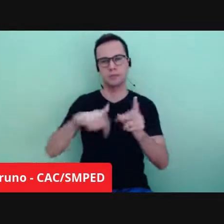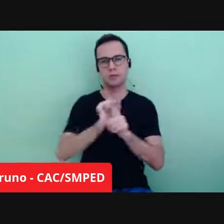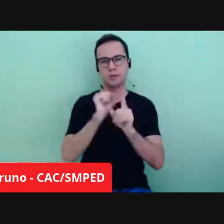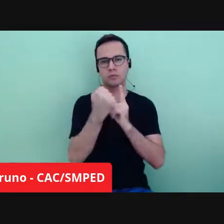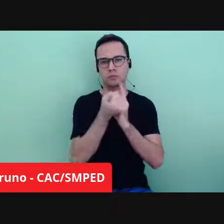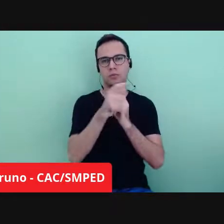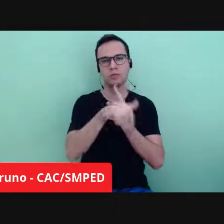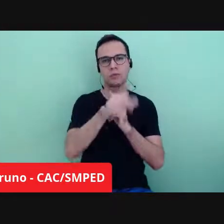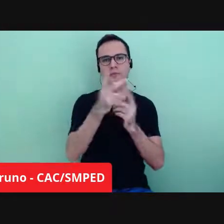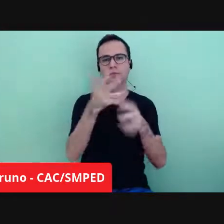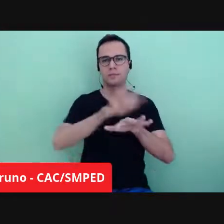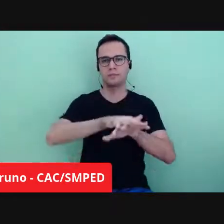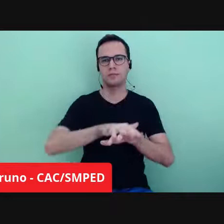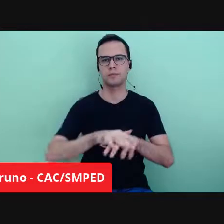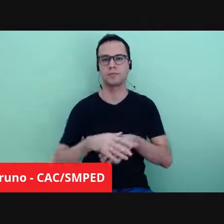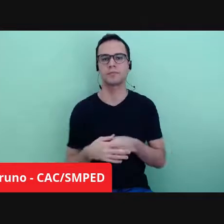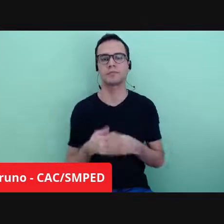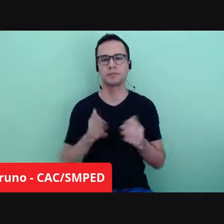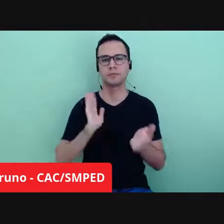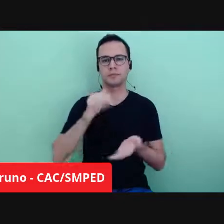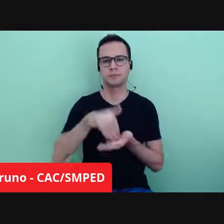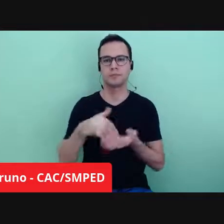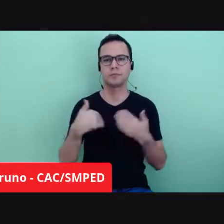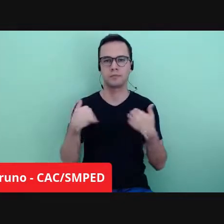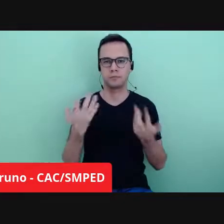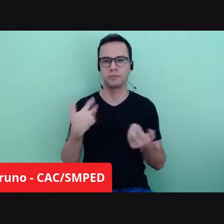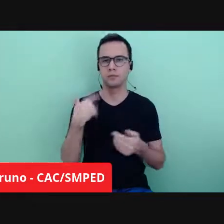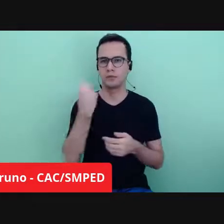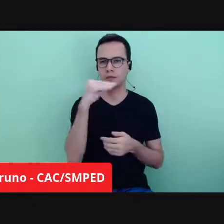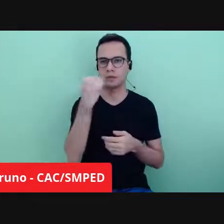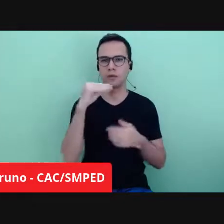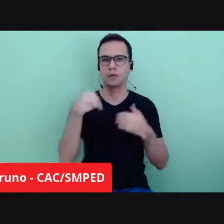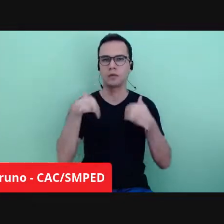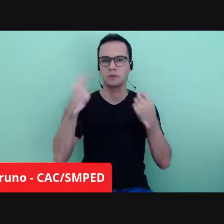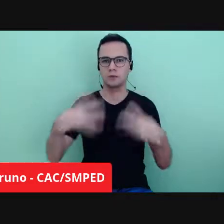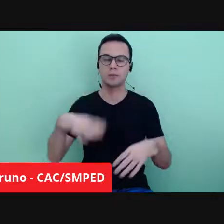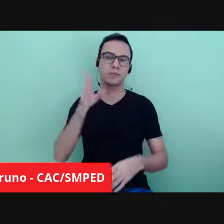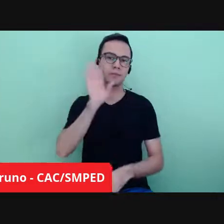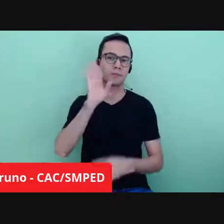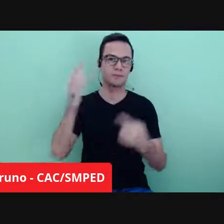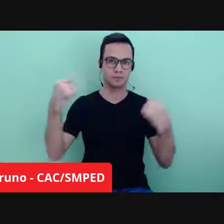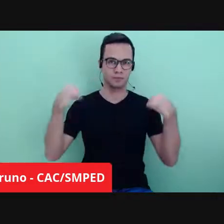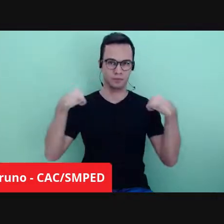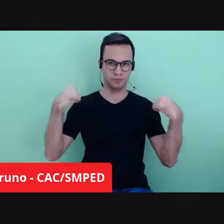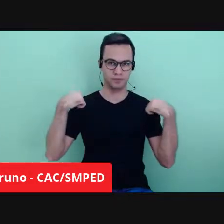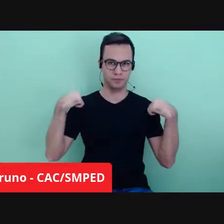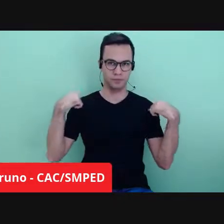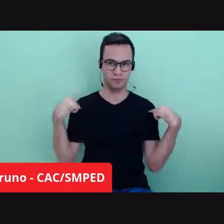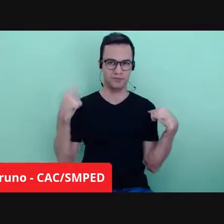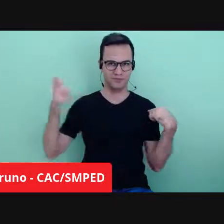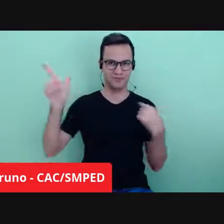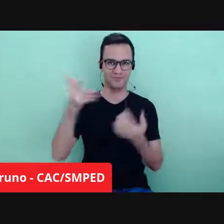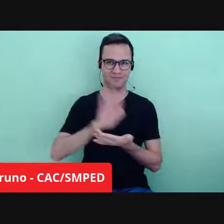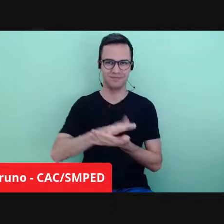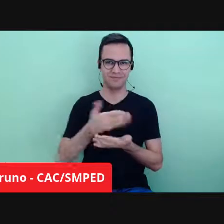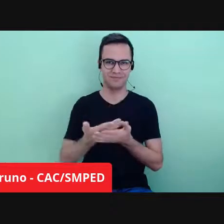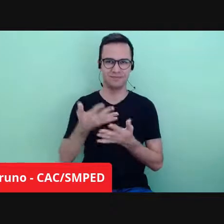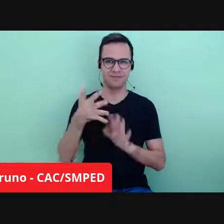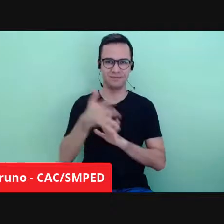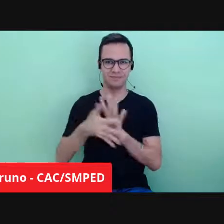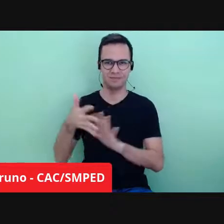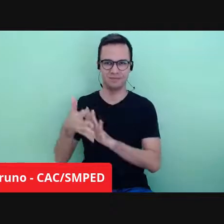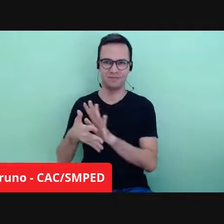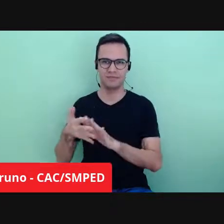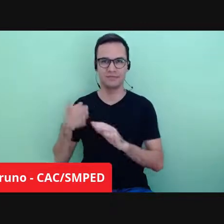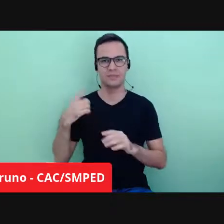sociedade mais inclusiva. Para finalizar, eu quero aproveitar para descrever aqui o Bruno, também o nosso outro intérprete de Libras, que